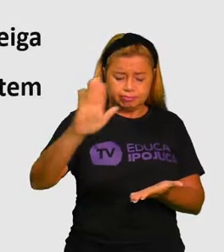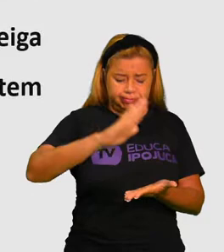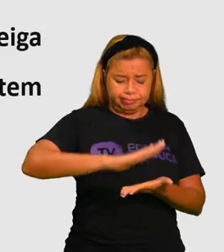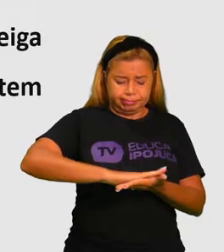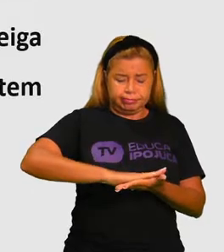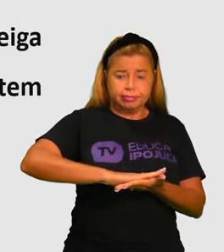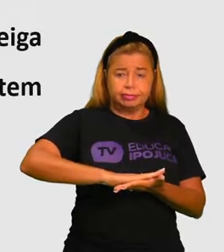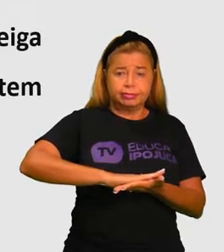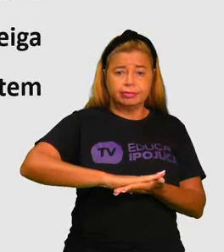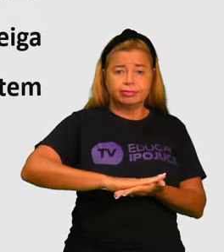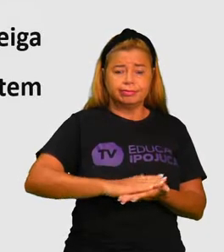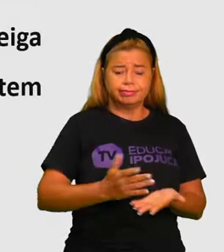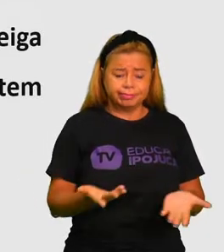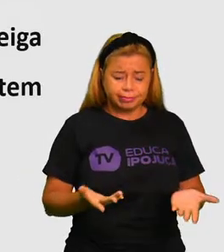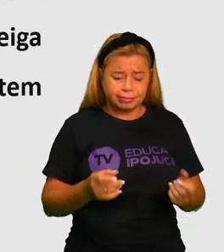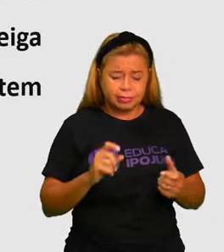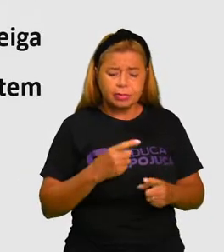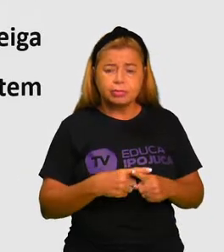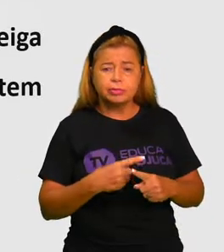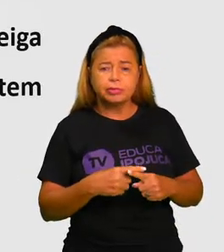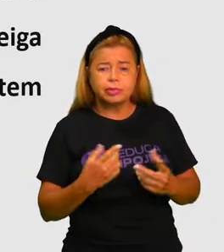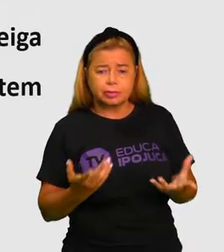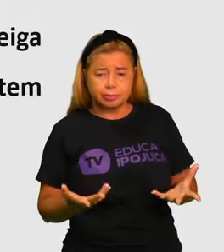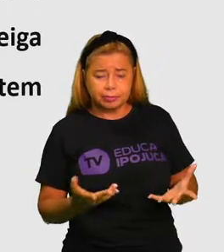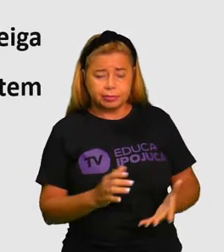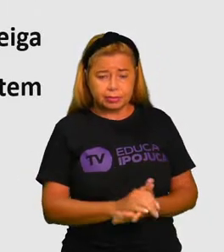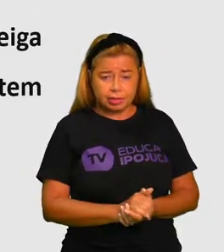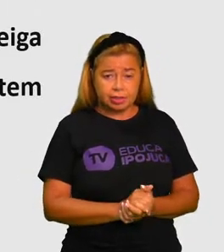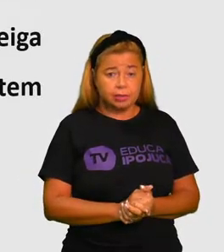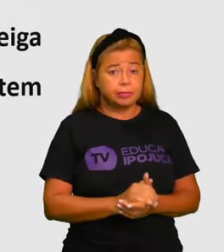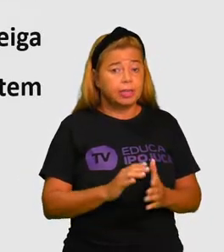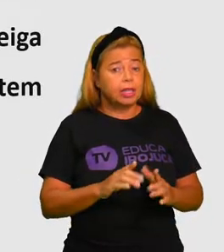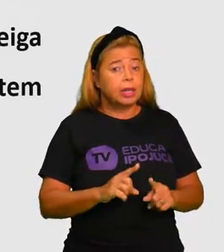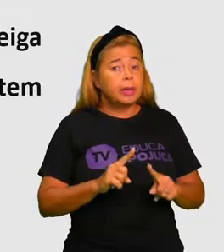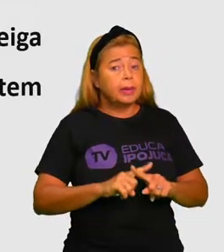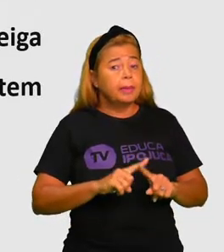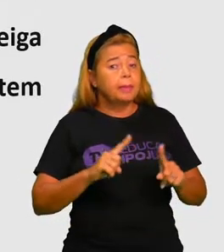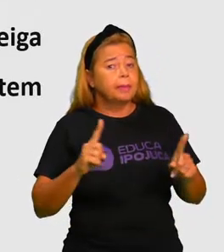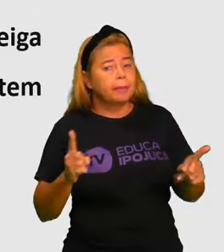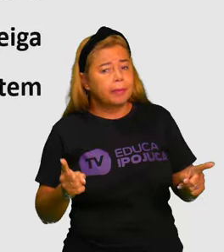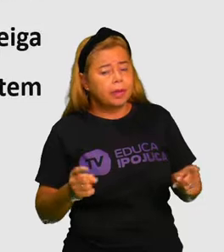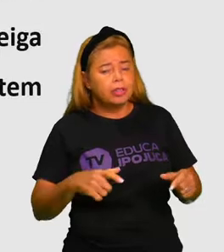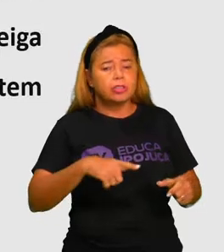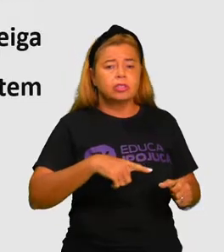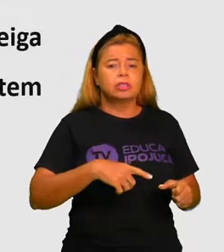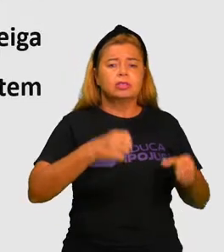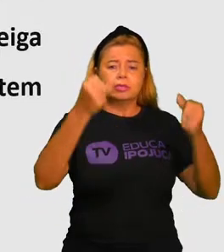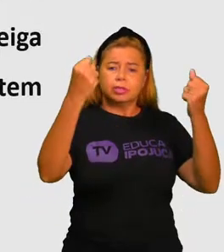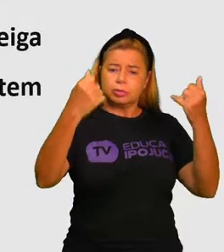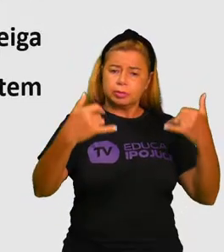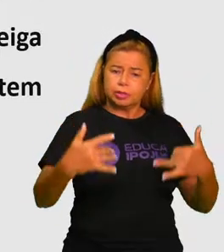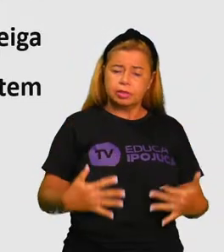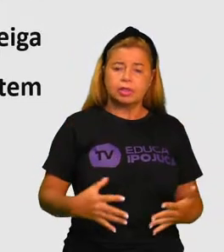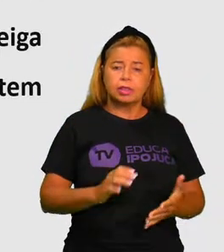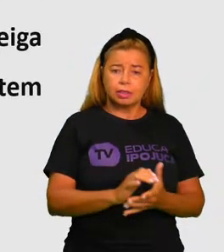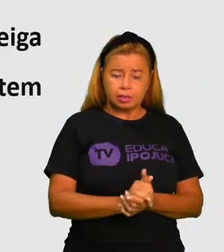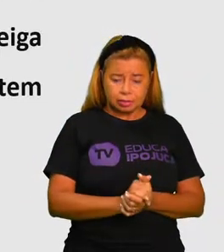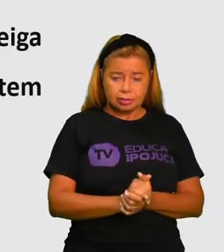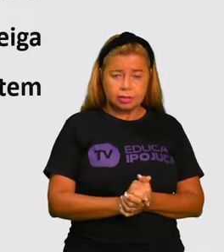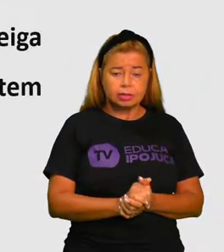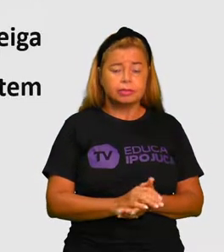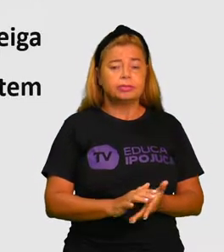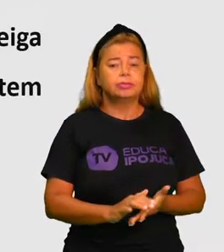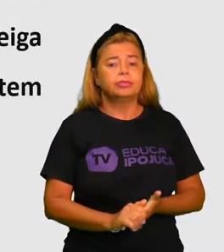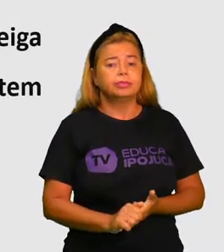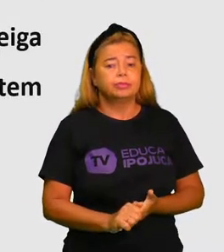aterriza com a manteiga voltada para baixo mas segundo o físico Robert mathews da Universidade de ação